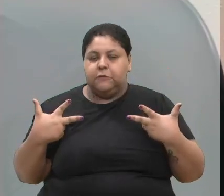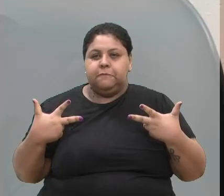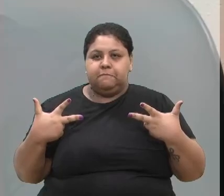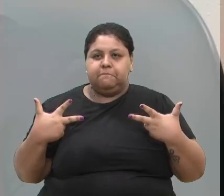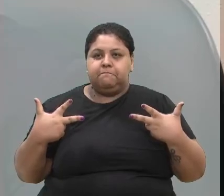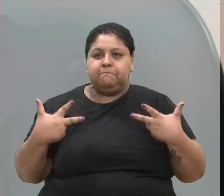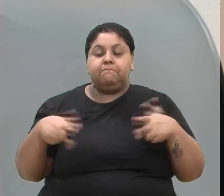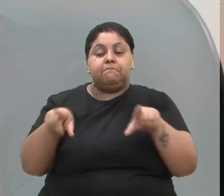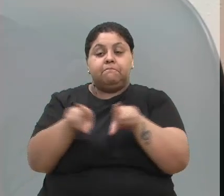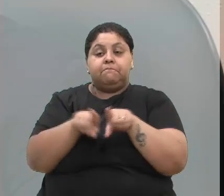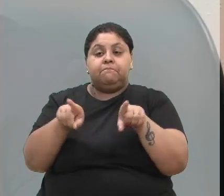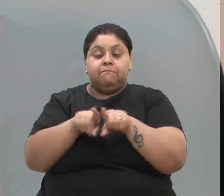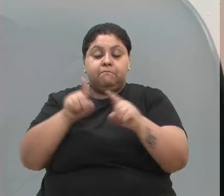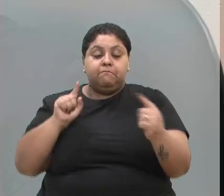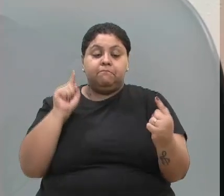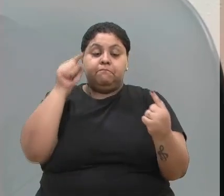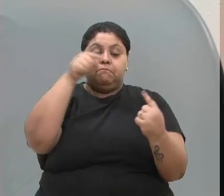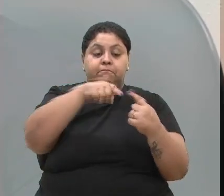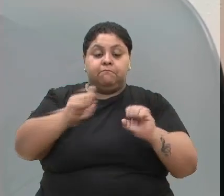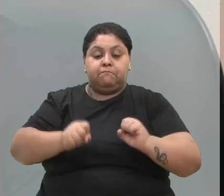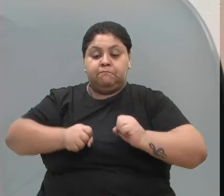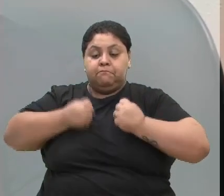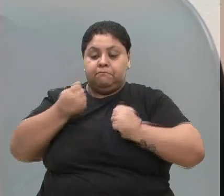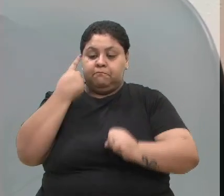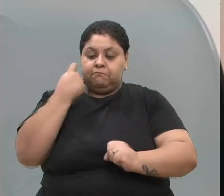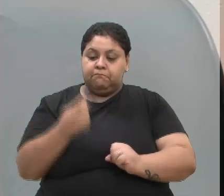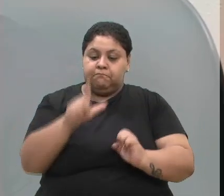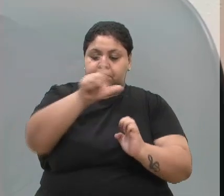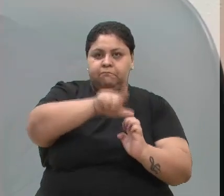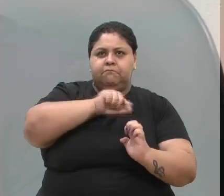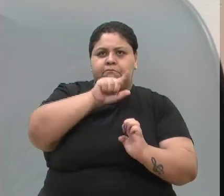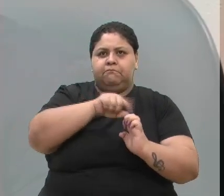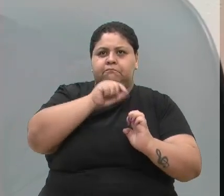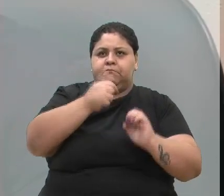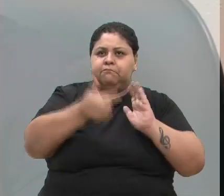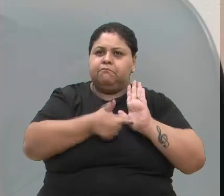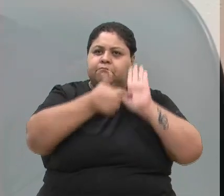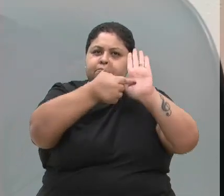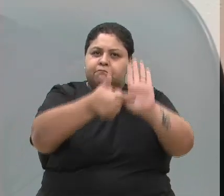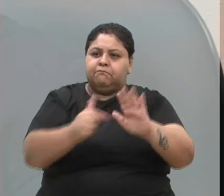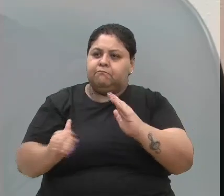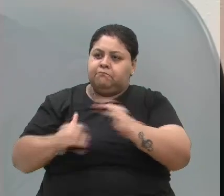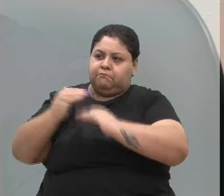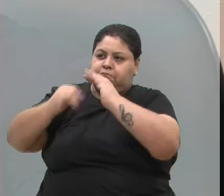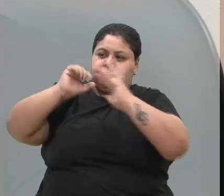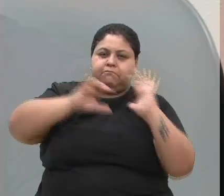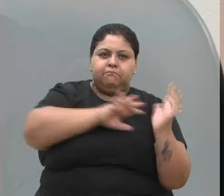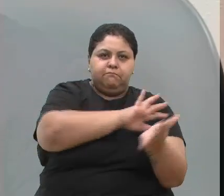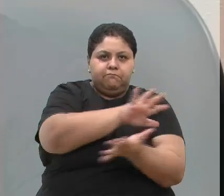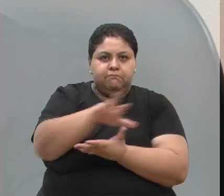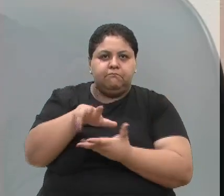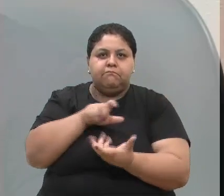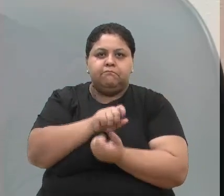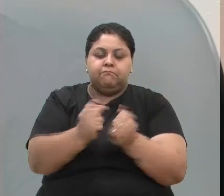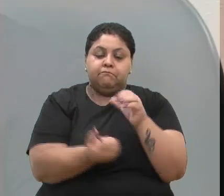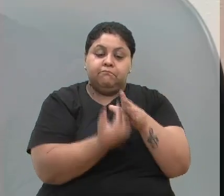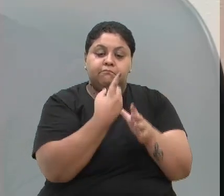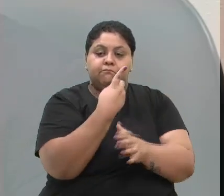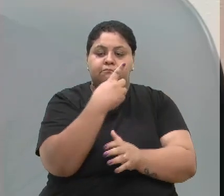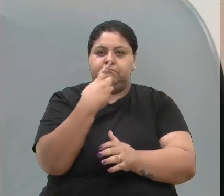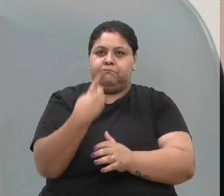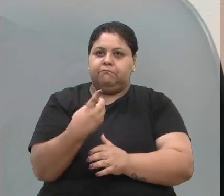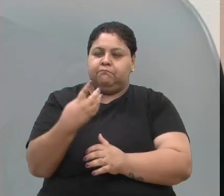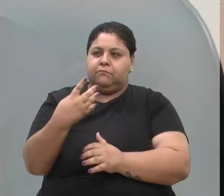móveis, e tem como principal objetivo defender os interesses das empresas e promover o crescimento sustentável do setor. Fundado em 16 de março